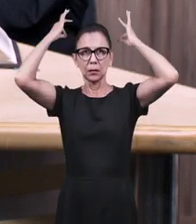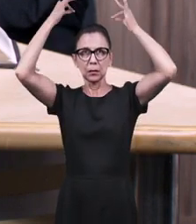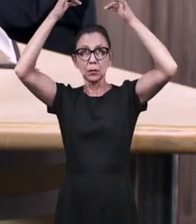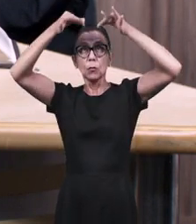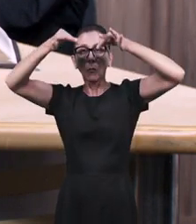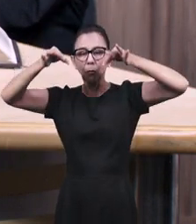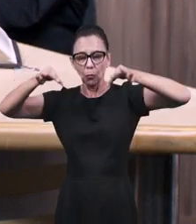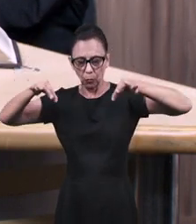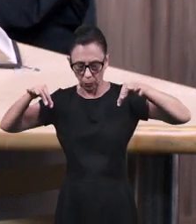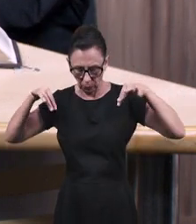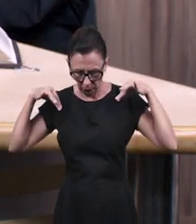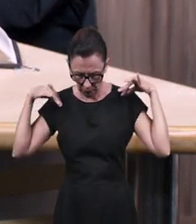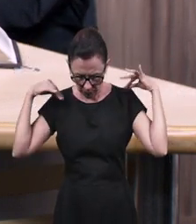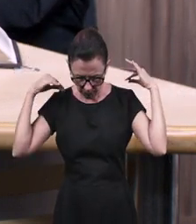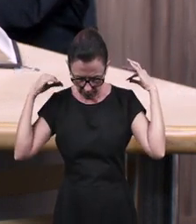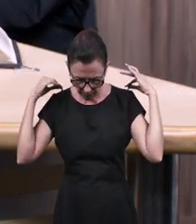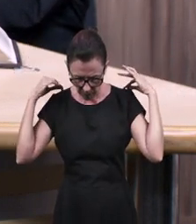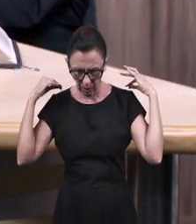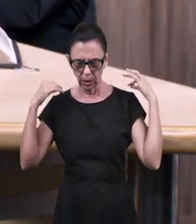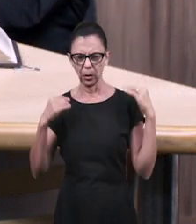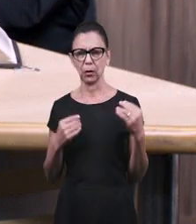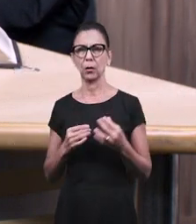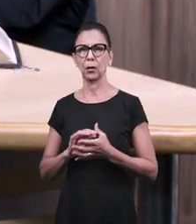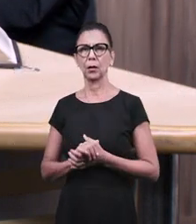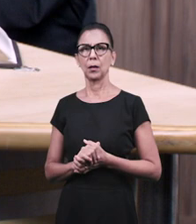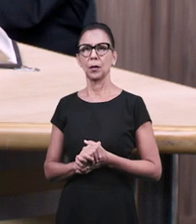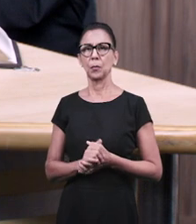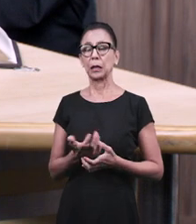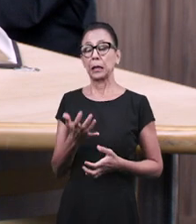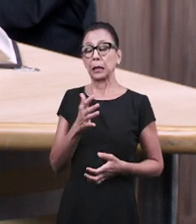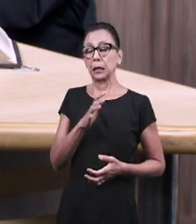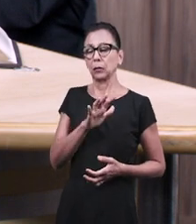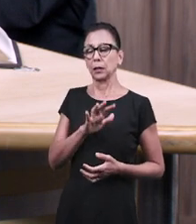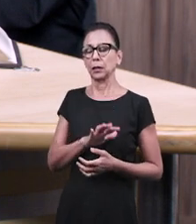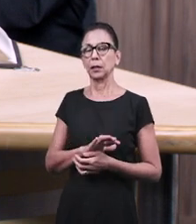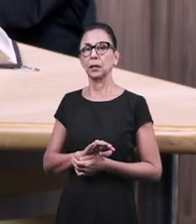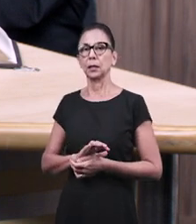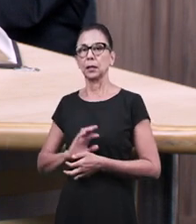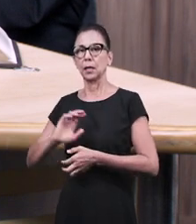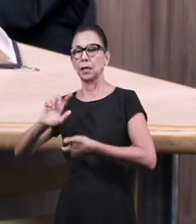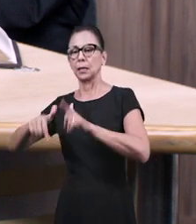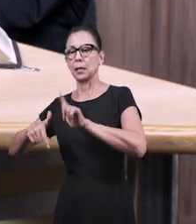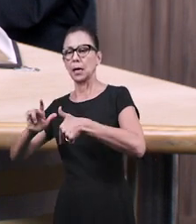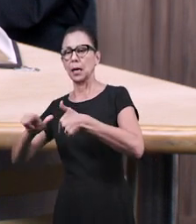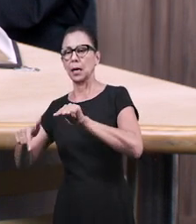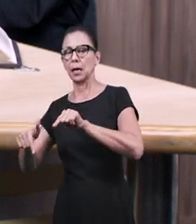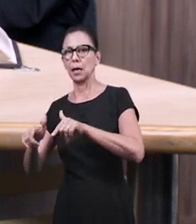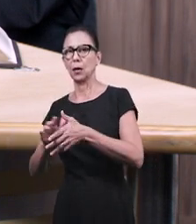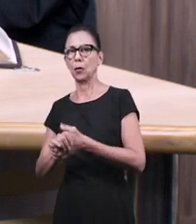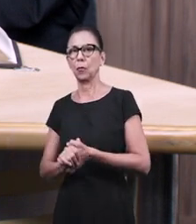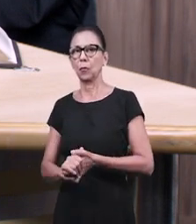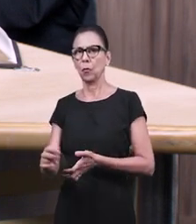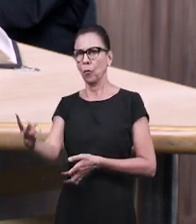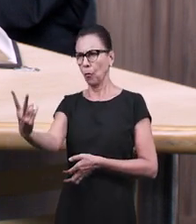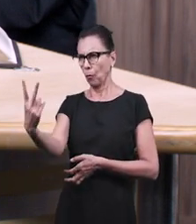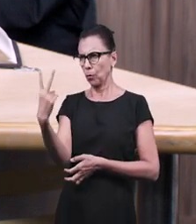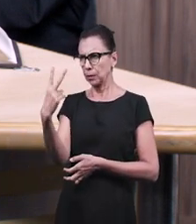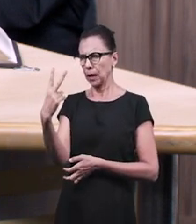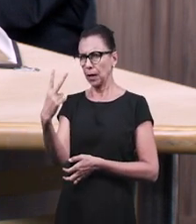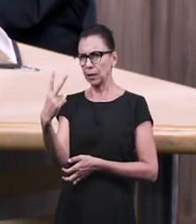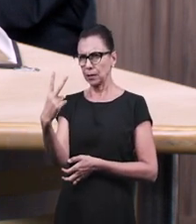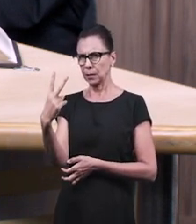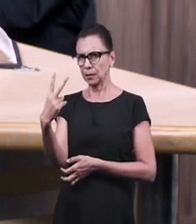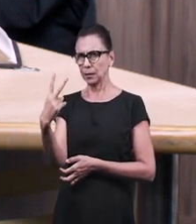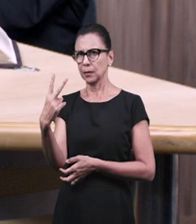face, para que os filhos de Israel não olhassem firmemente para o fim daquilo que era